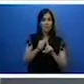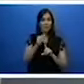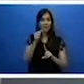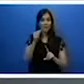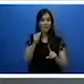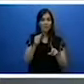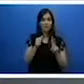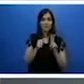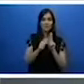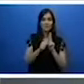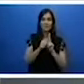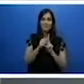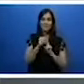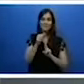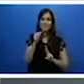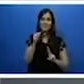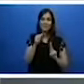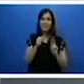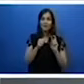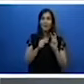Unidade.